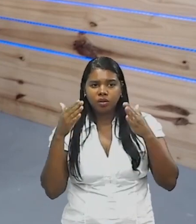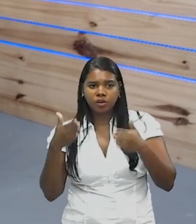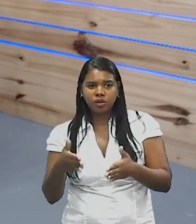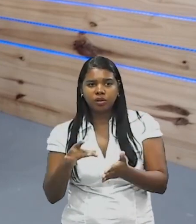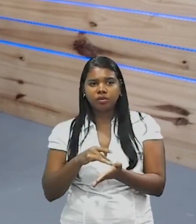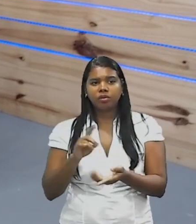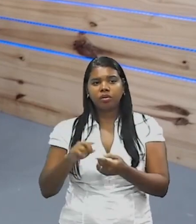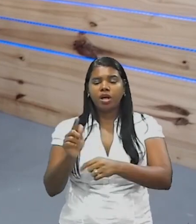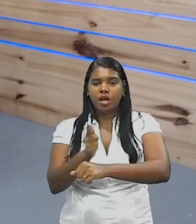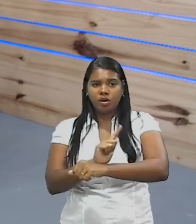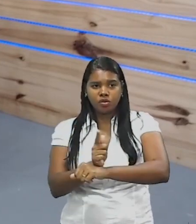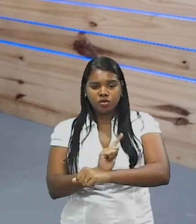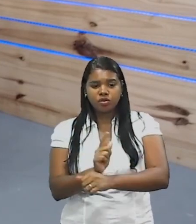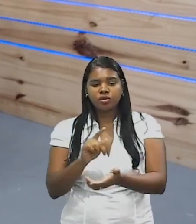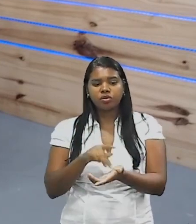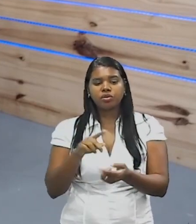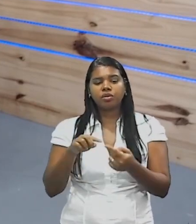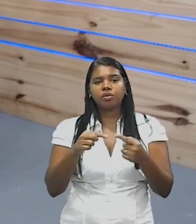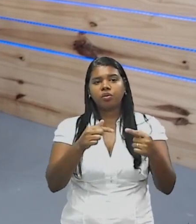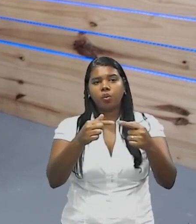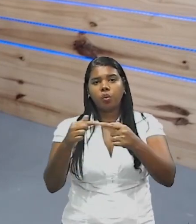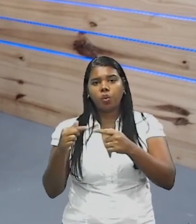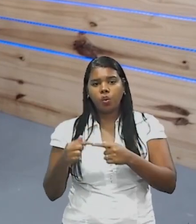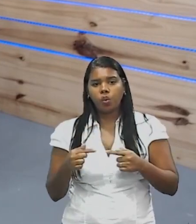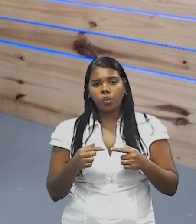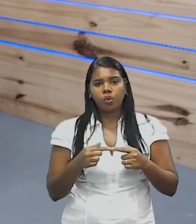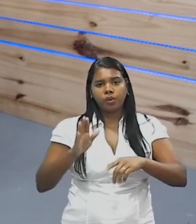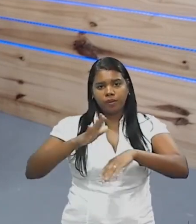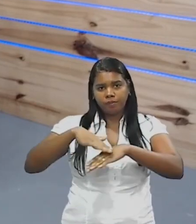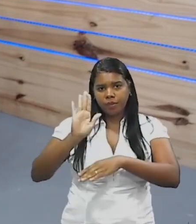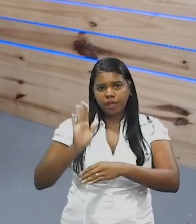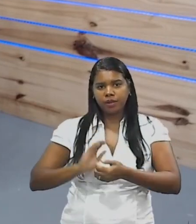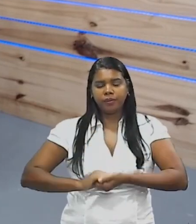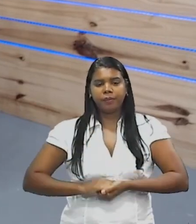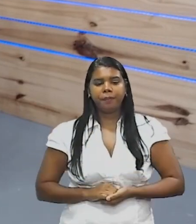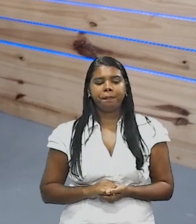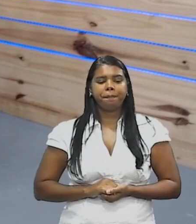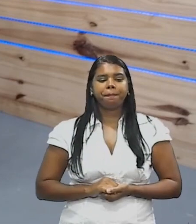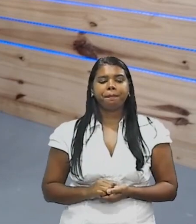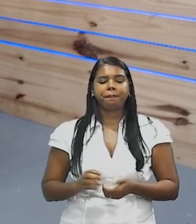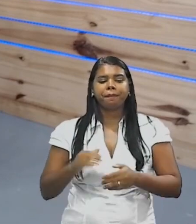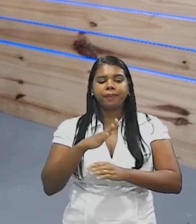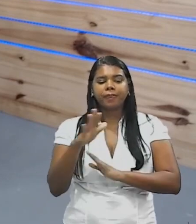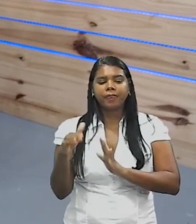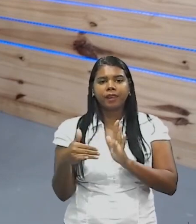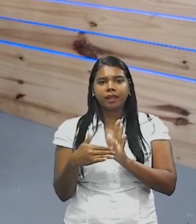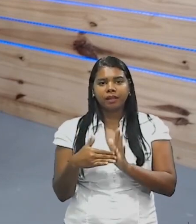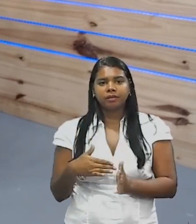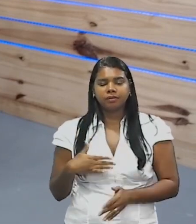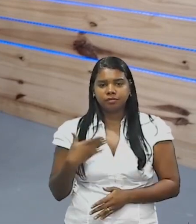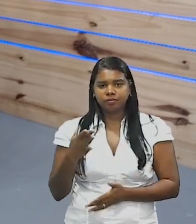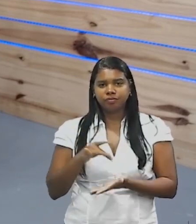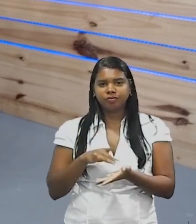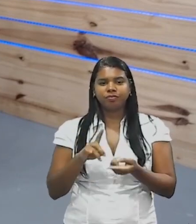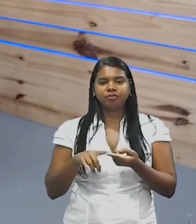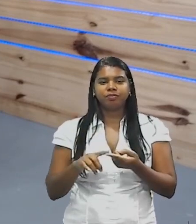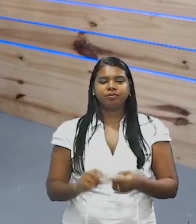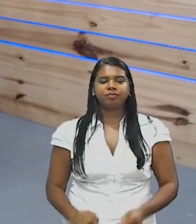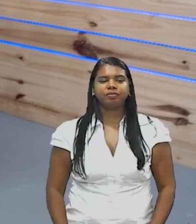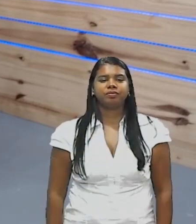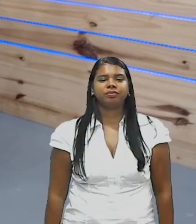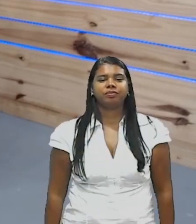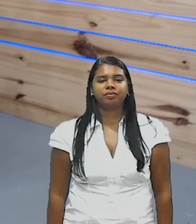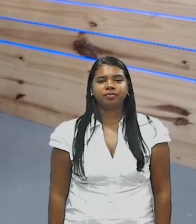gestão de relacionamento, são os que têm um contato maior, mas todos primam por isso. Todos